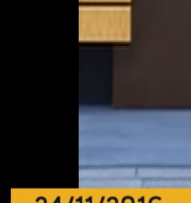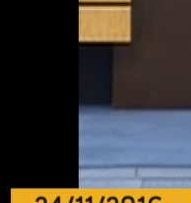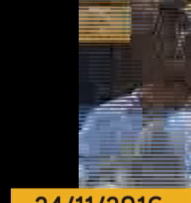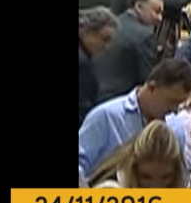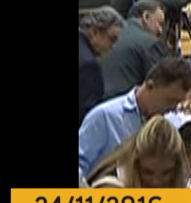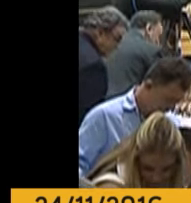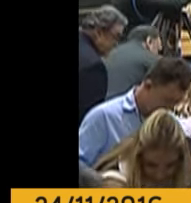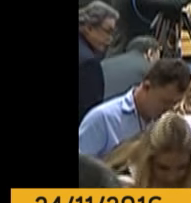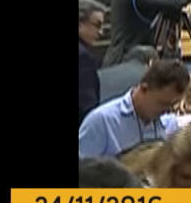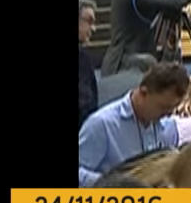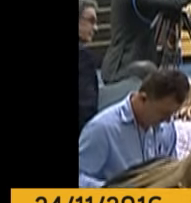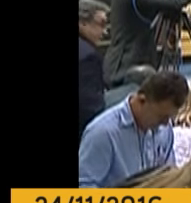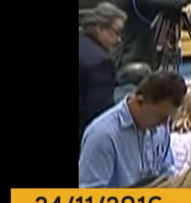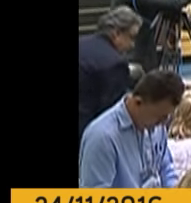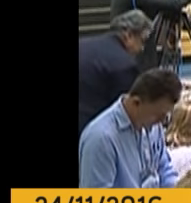do